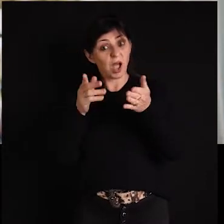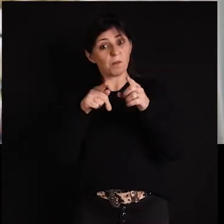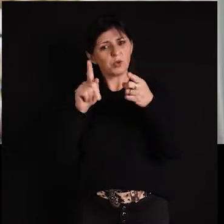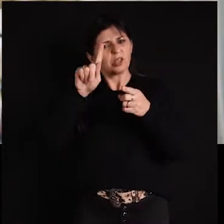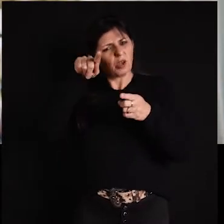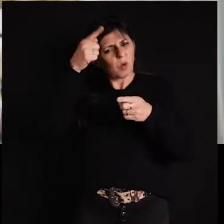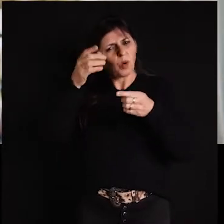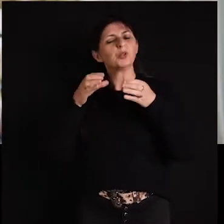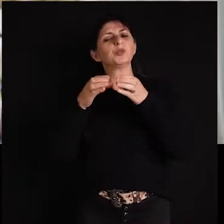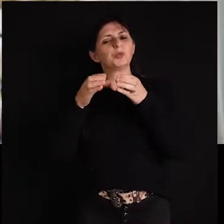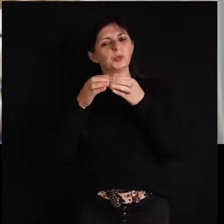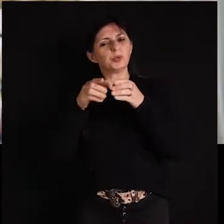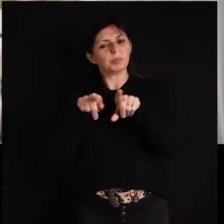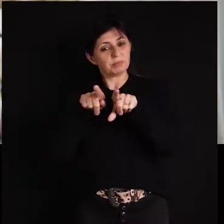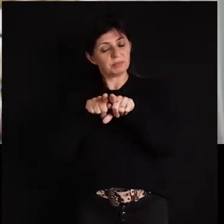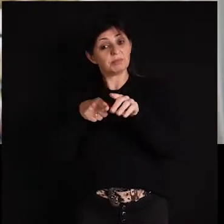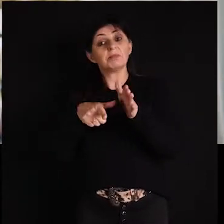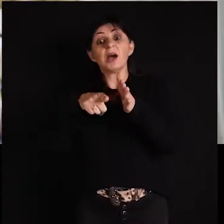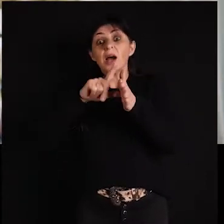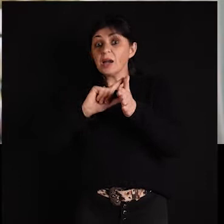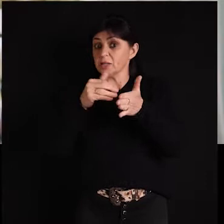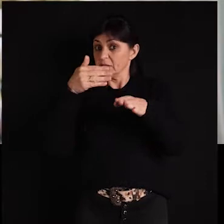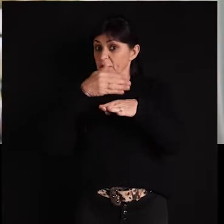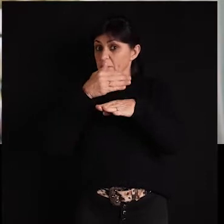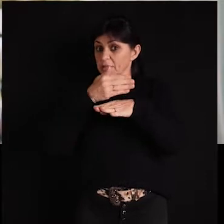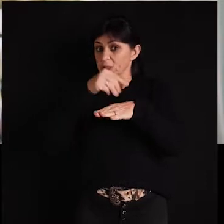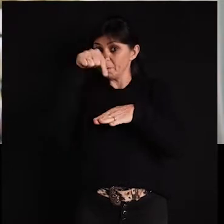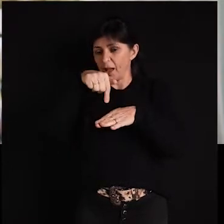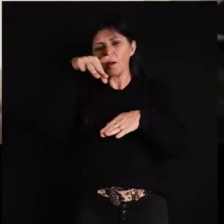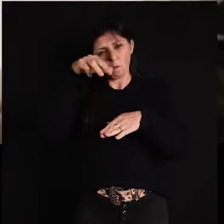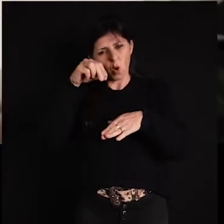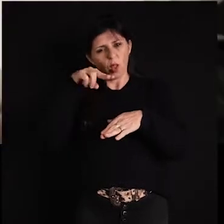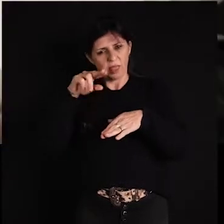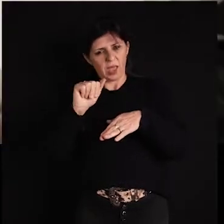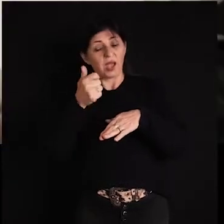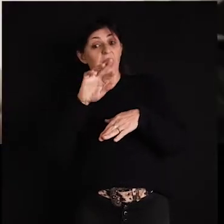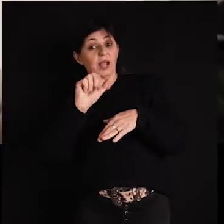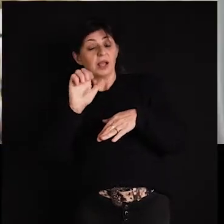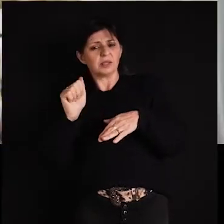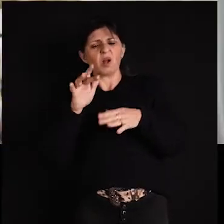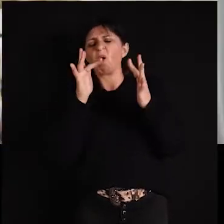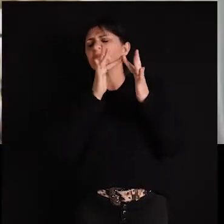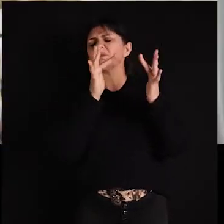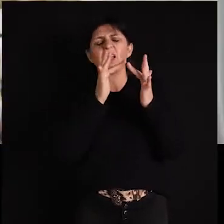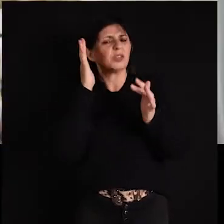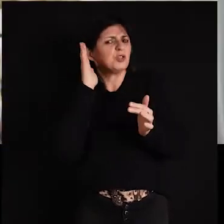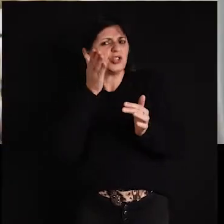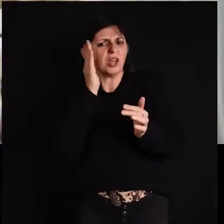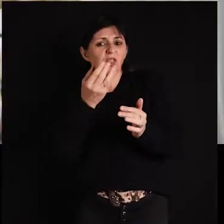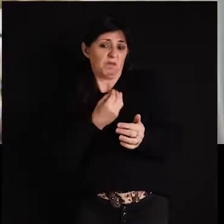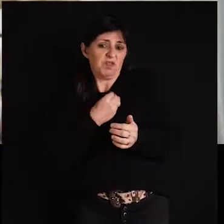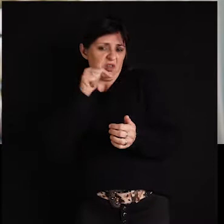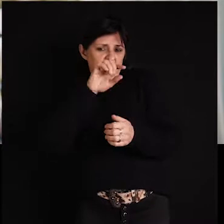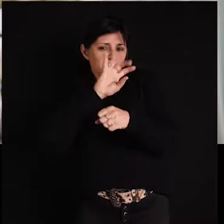antes de estar nos Monarcas, mas tinha contato com eles direto, né? Por morar na mesma cidade. Começou quando eu